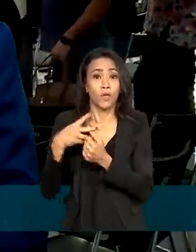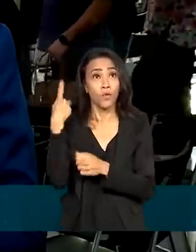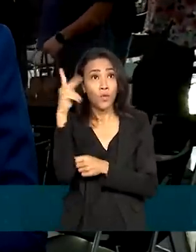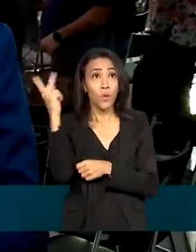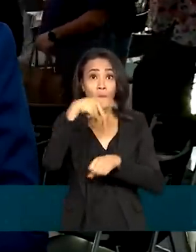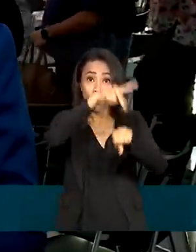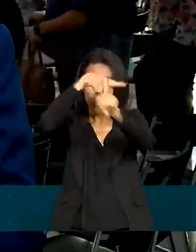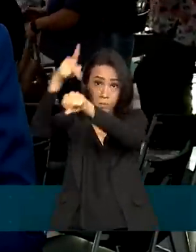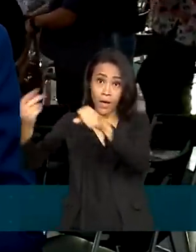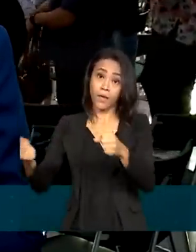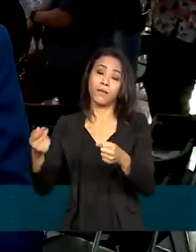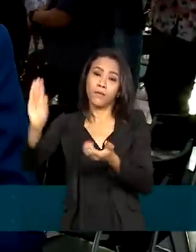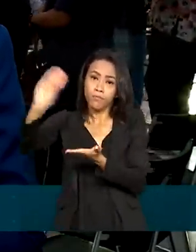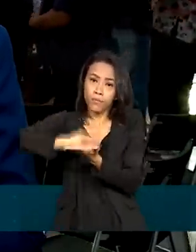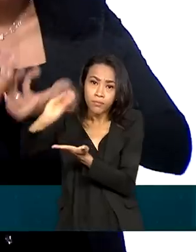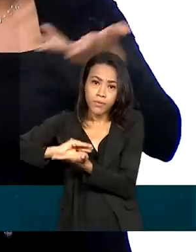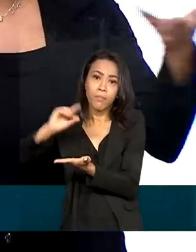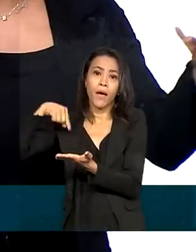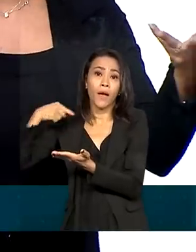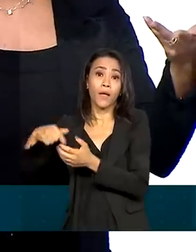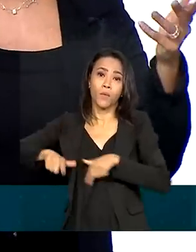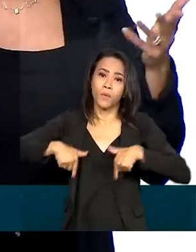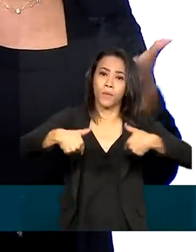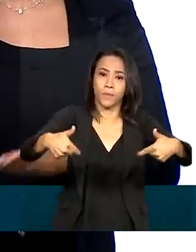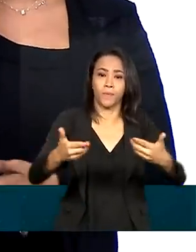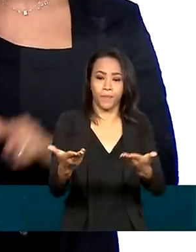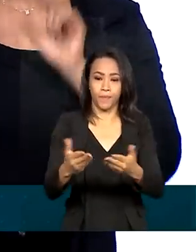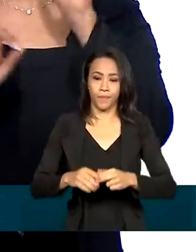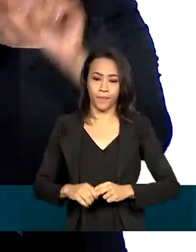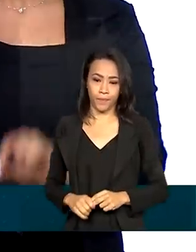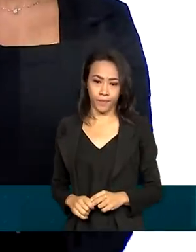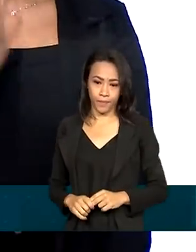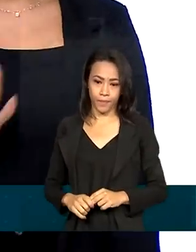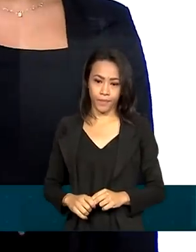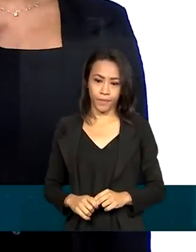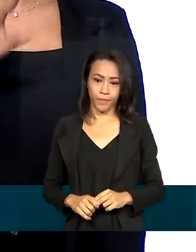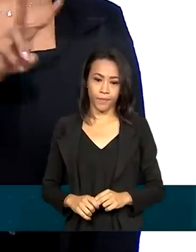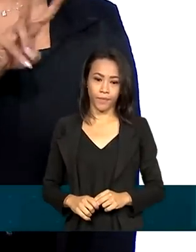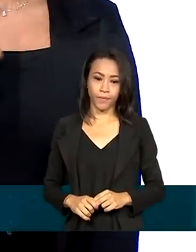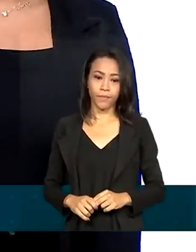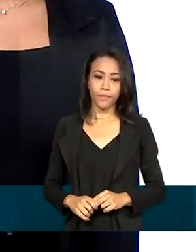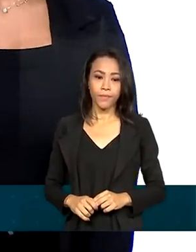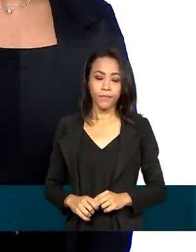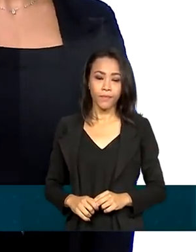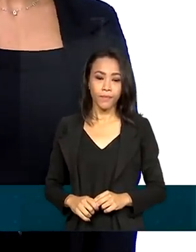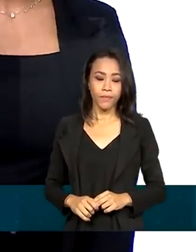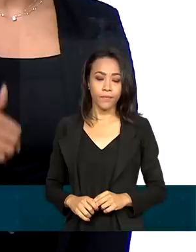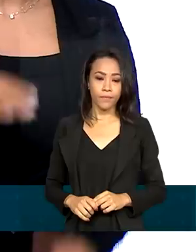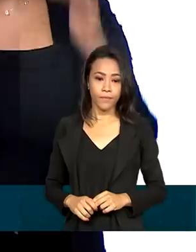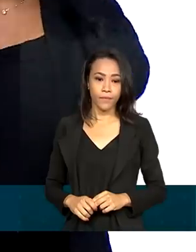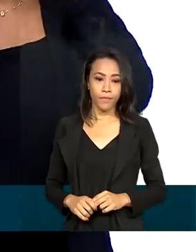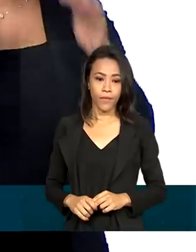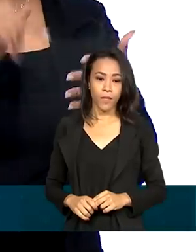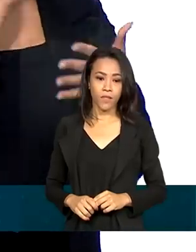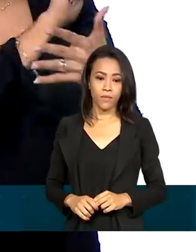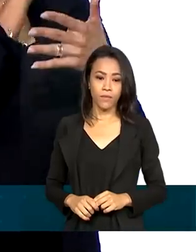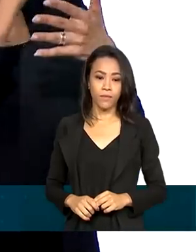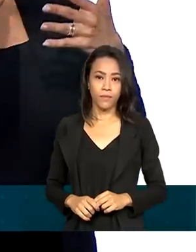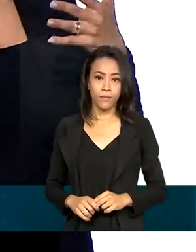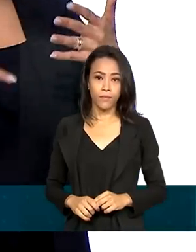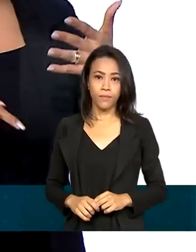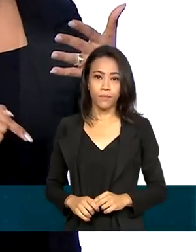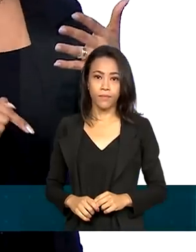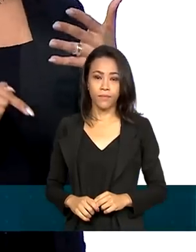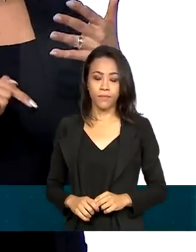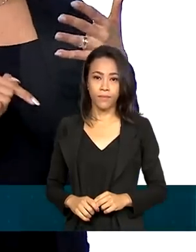combater o crime ambiental do Brasil honrará todos os seus compromissos na agenda ambiental nacional